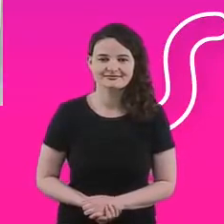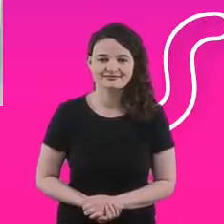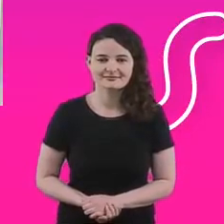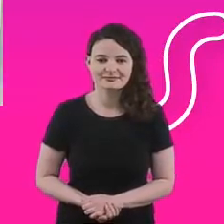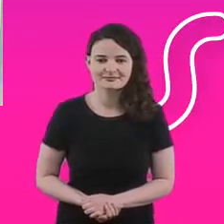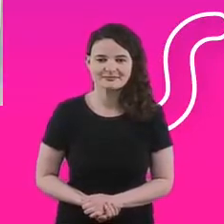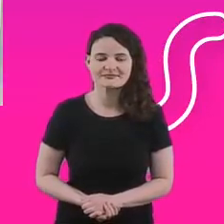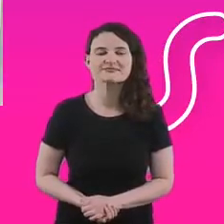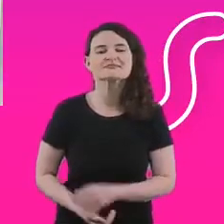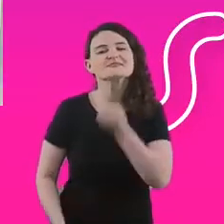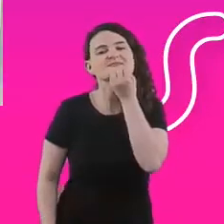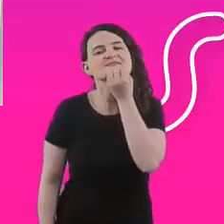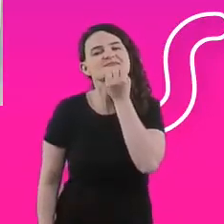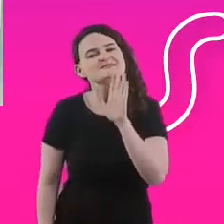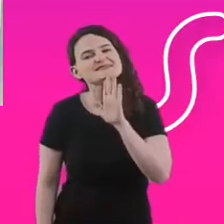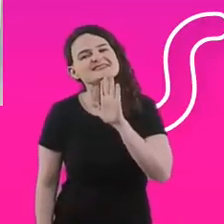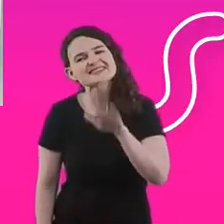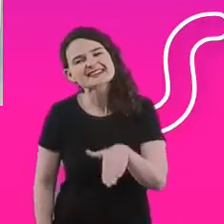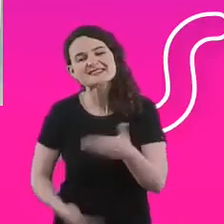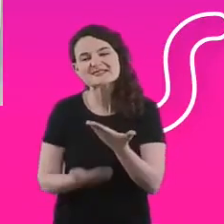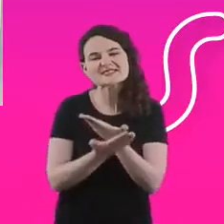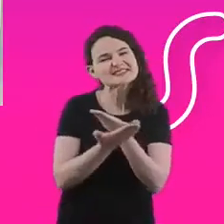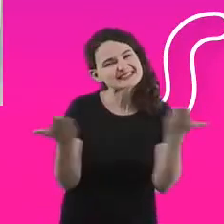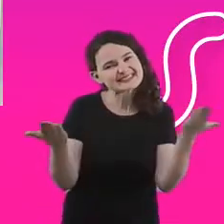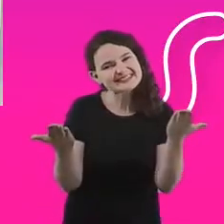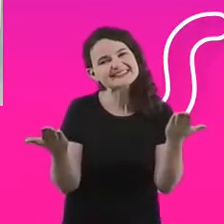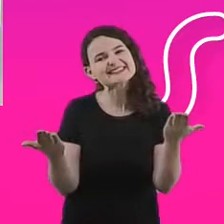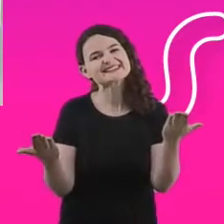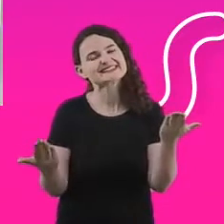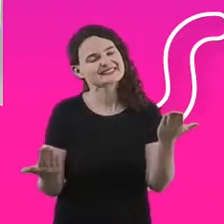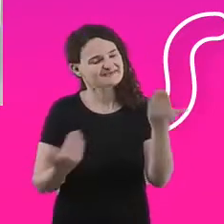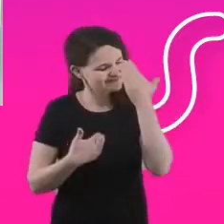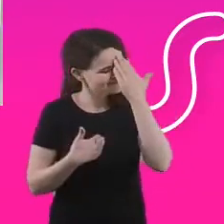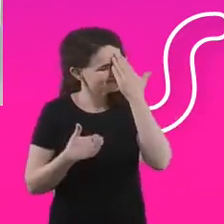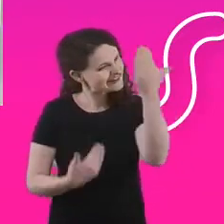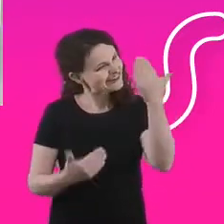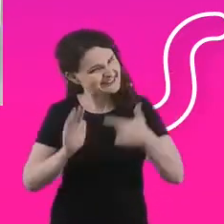Boa tarde, pessoal. Boa tarde, Rogério. Obrigado aí pela introdução.